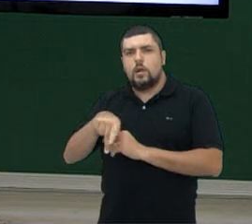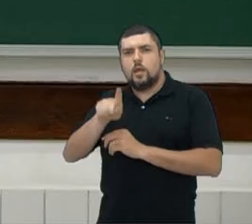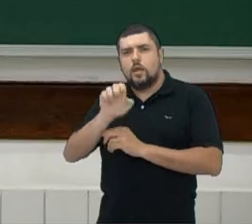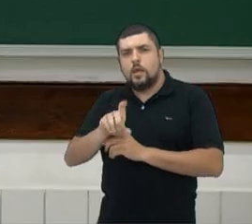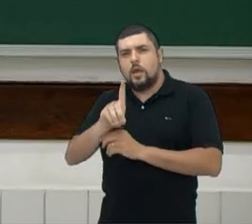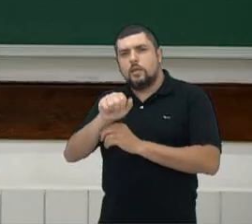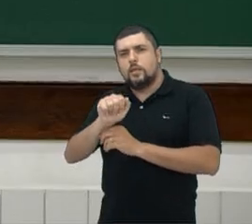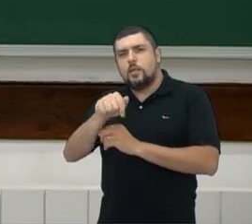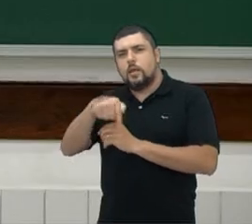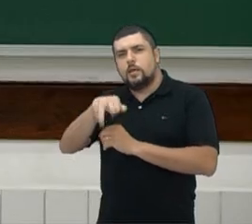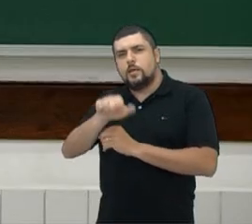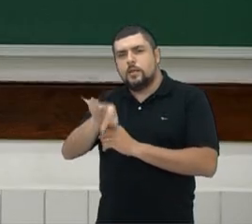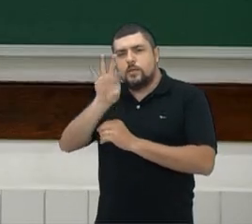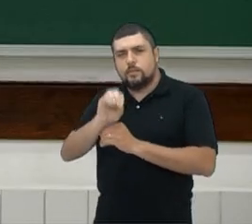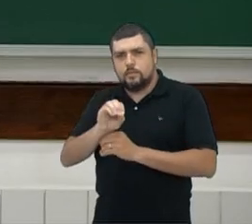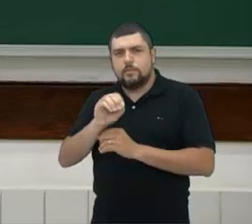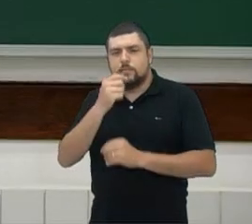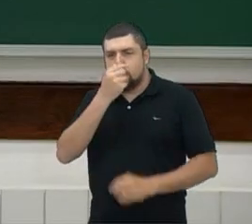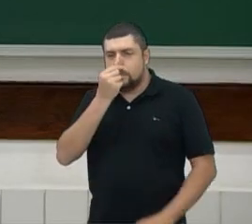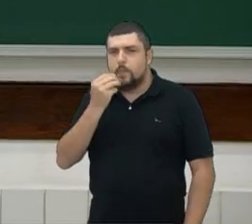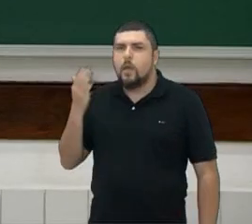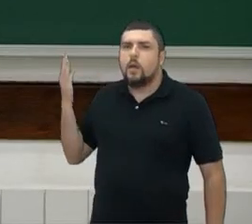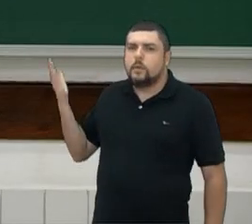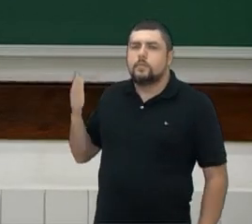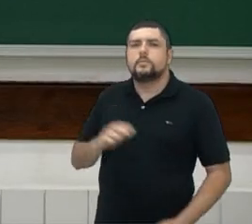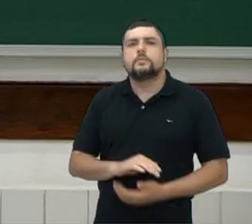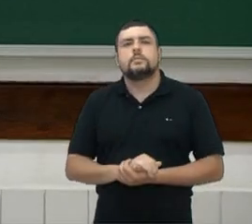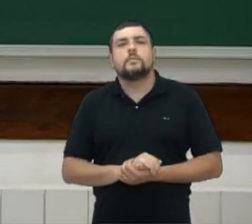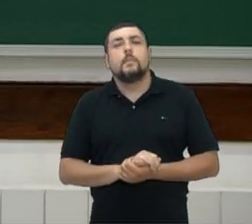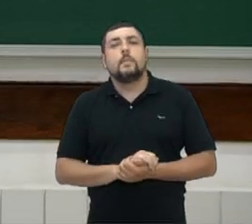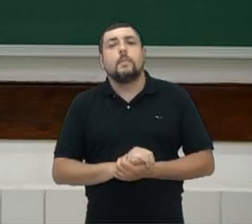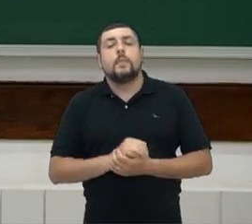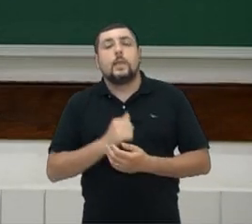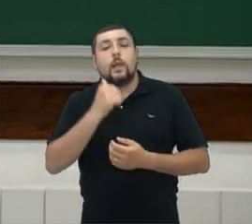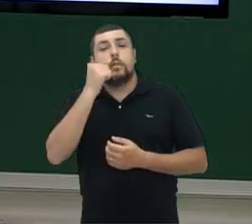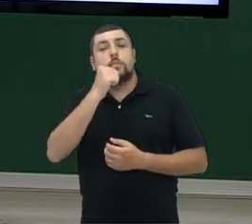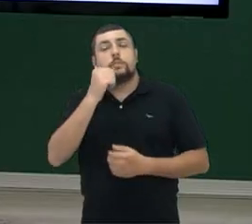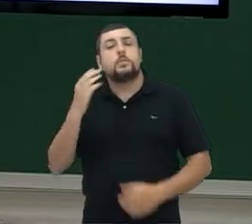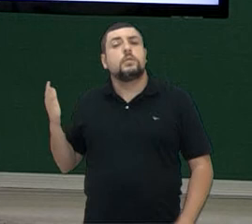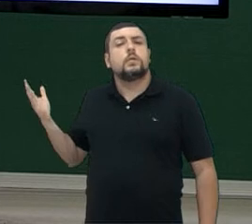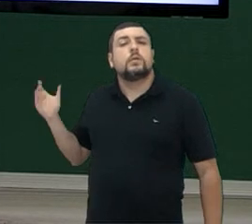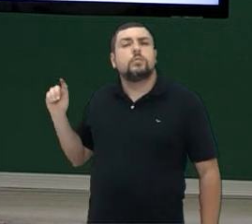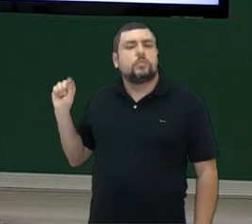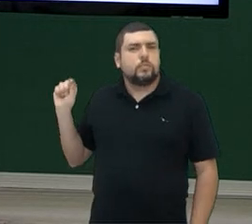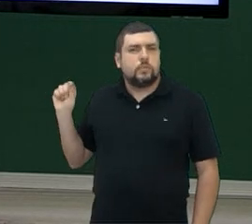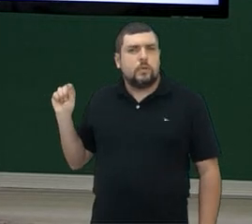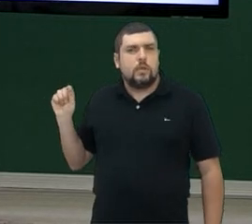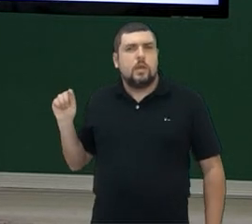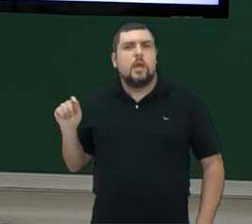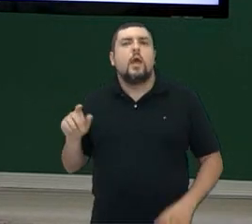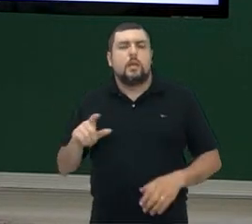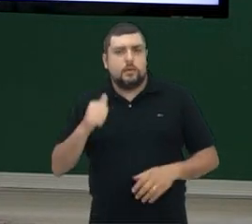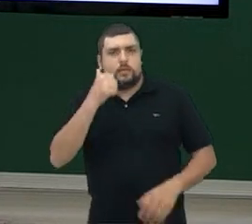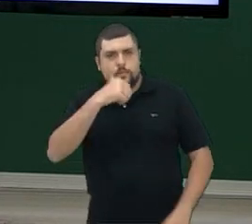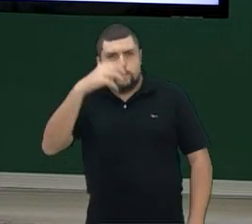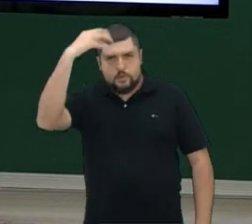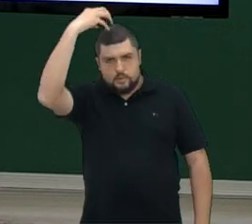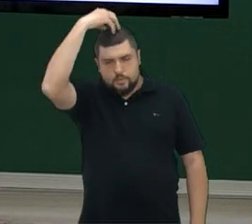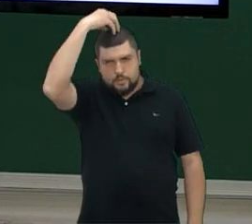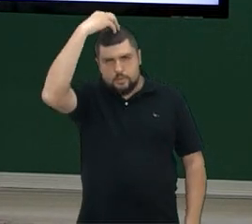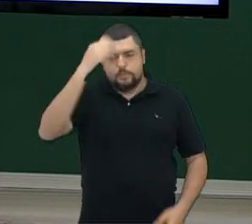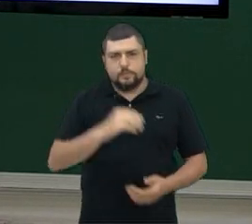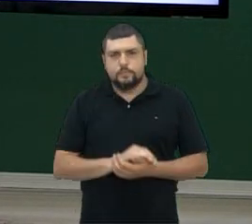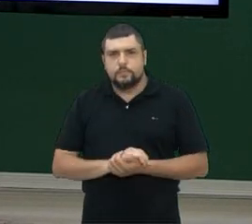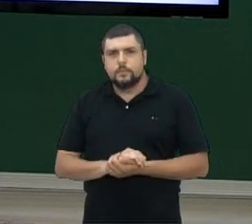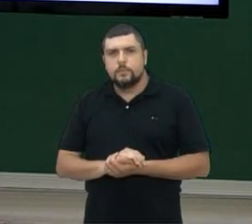1, 2, 3. Shanak Daketo. E o que ela fez? Ela foi uma Candace, né? Vocês viram nas